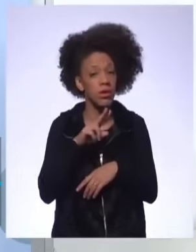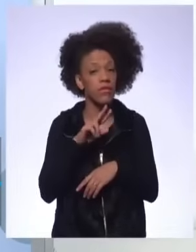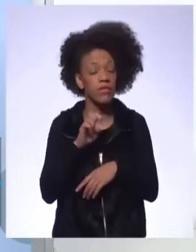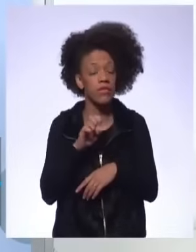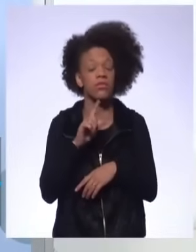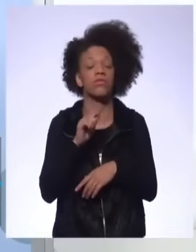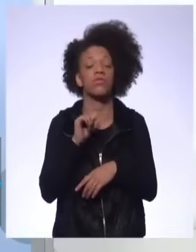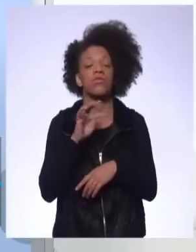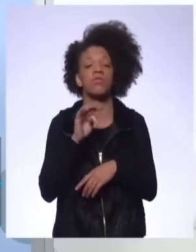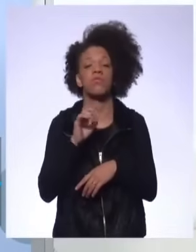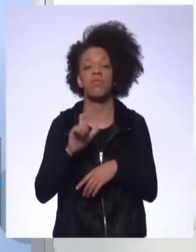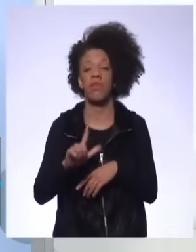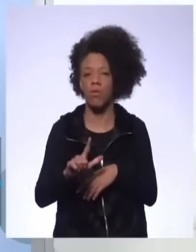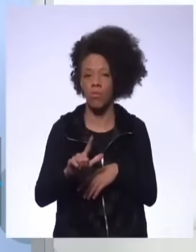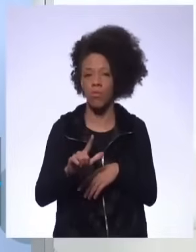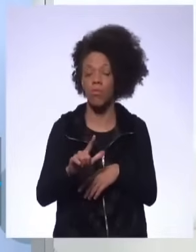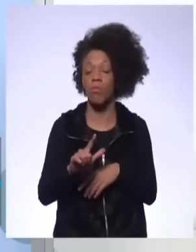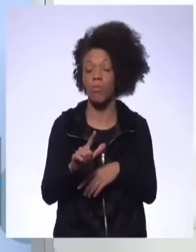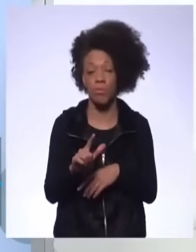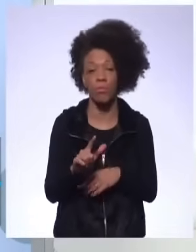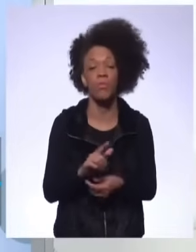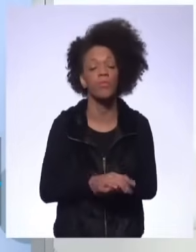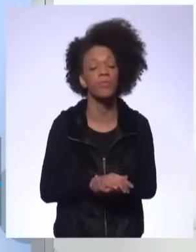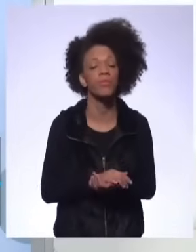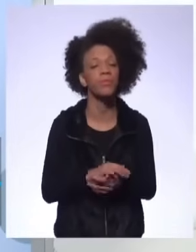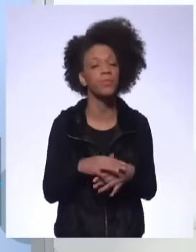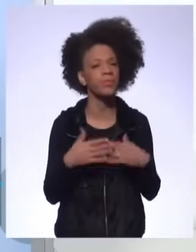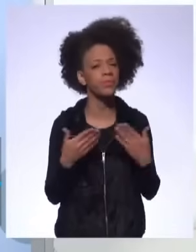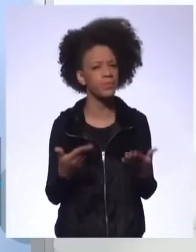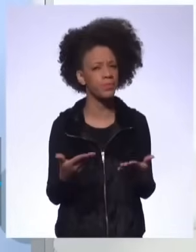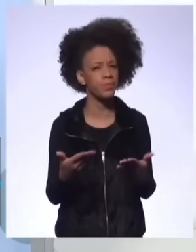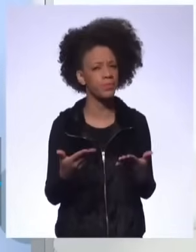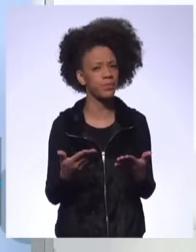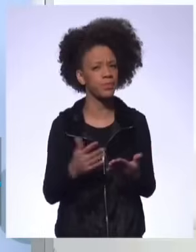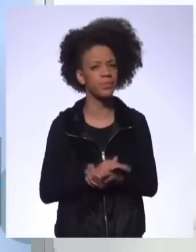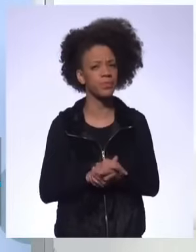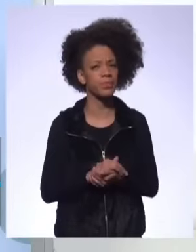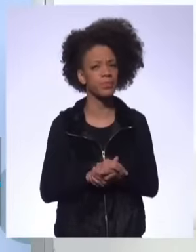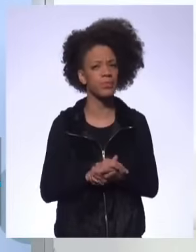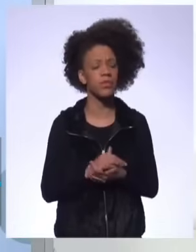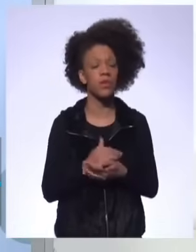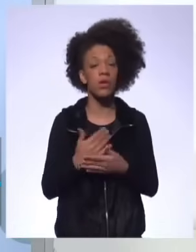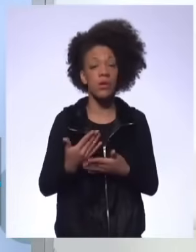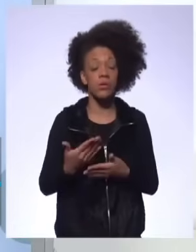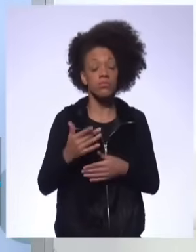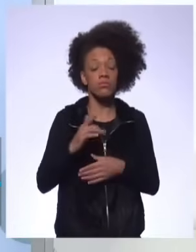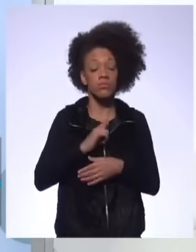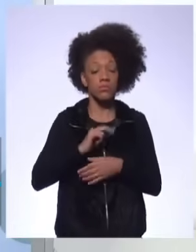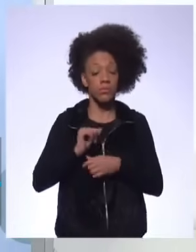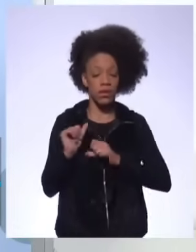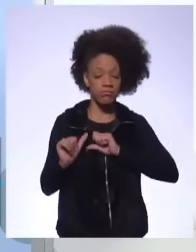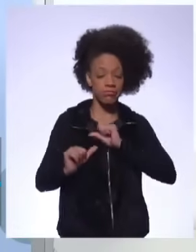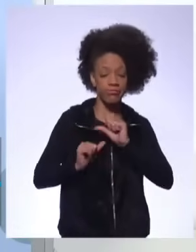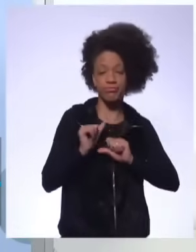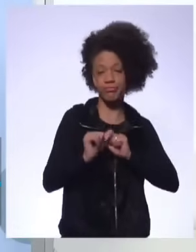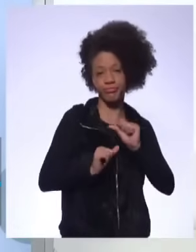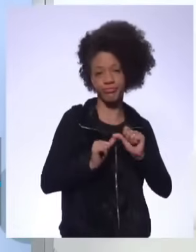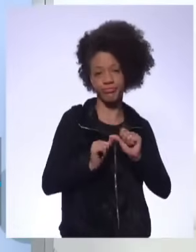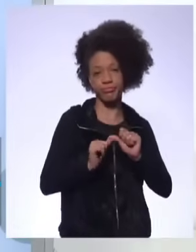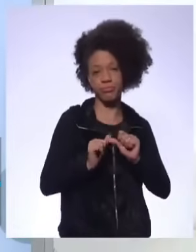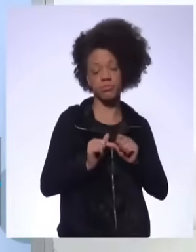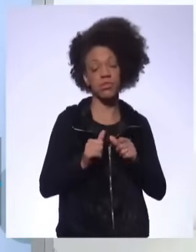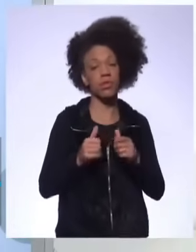apostila é conhecido como droga vegetal, tá bom? Então, a partir do momento que causa alteração no seu organismo,